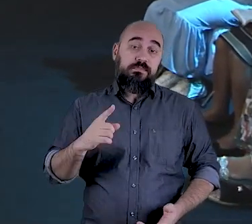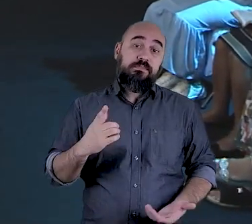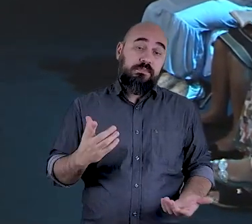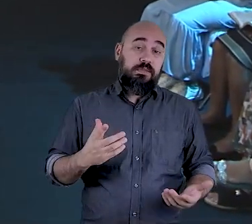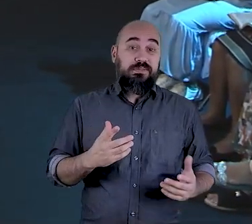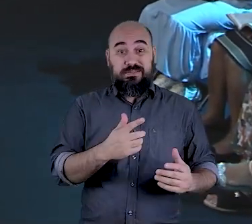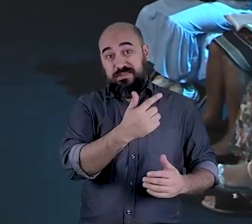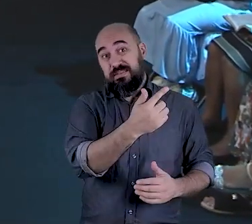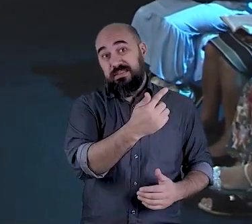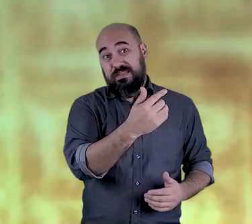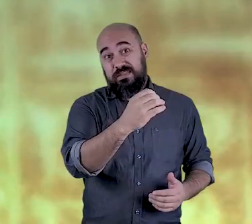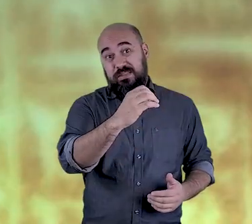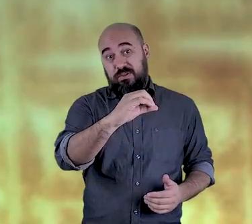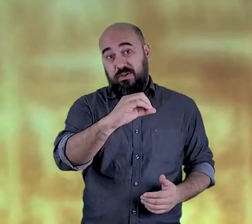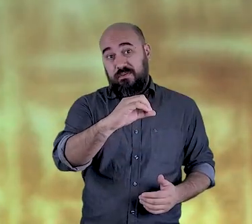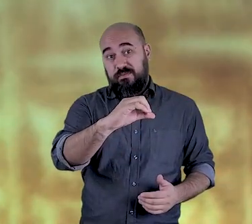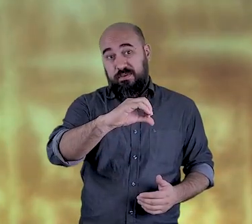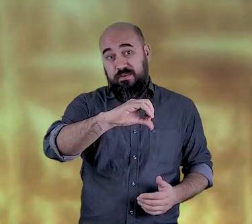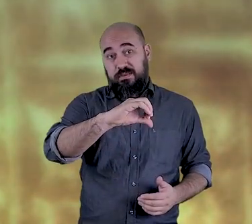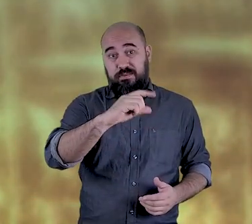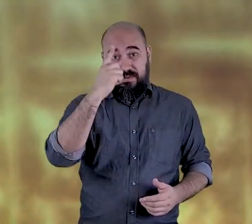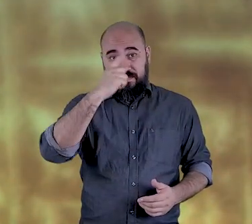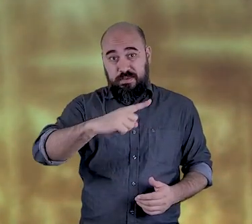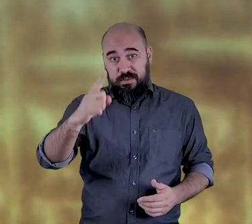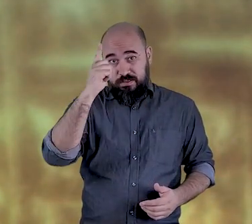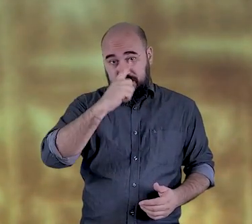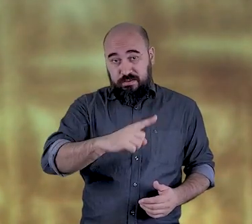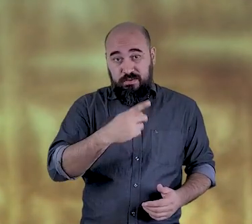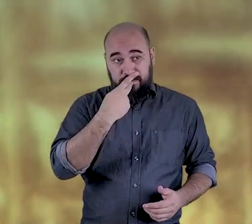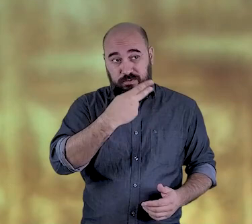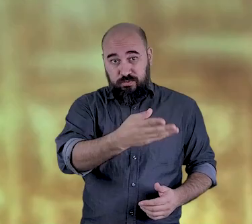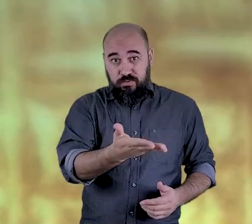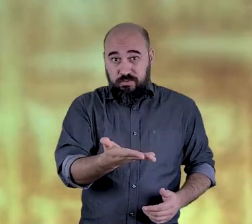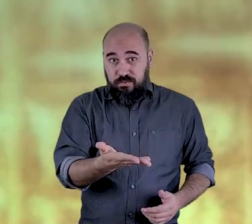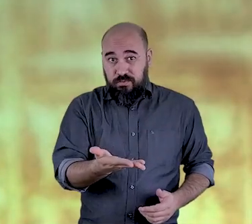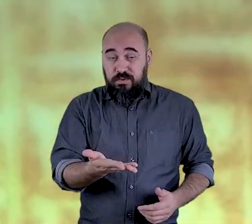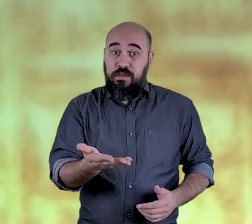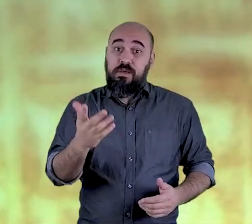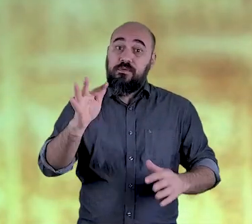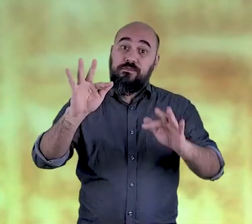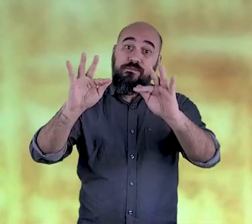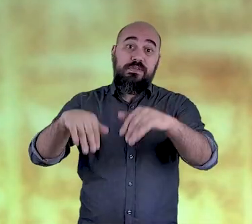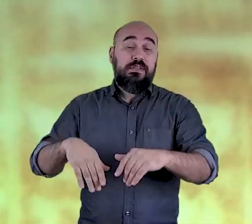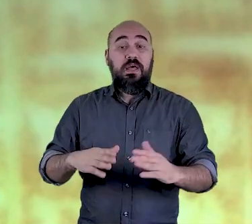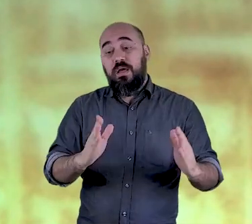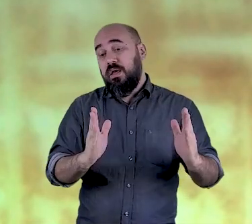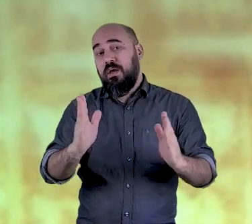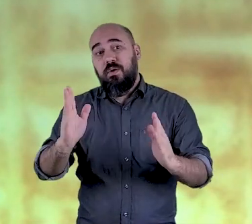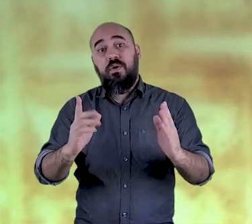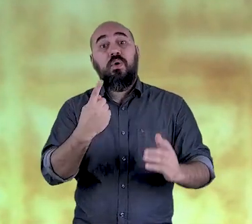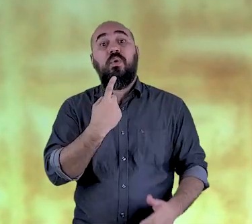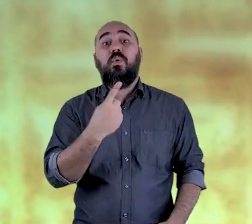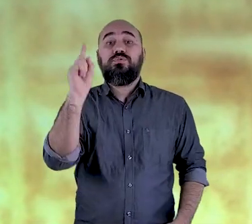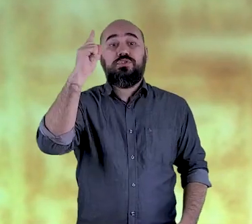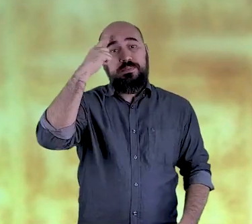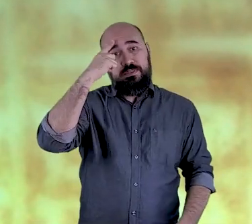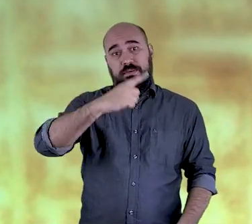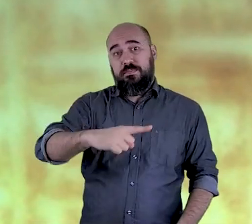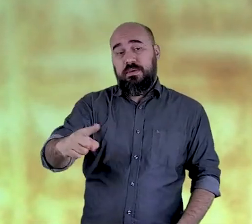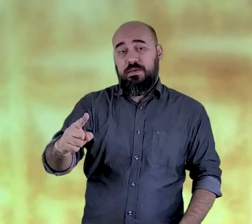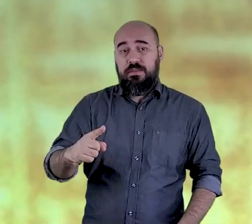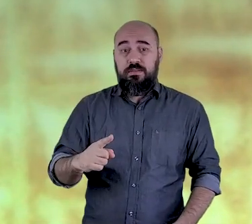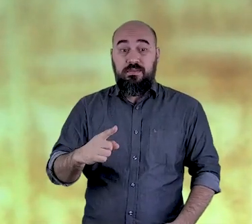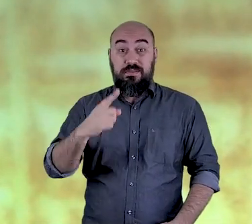estavam determinadas para os Judeus então elas terminariam haveria a última semana